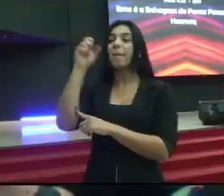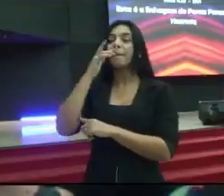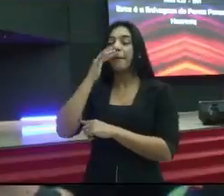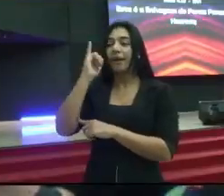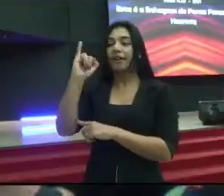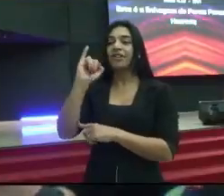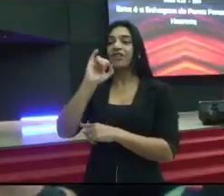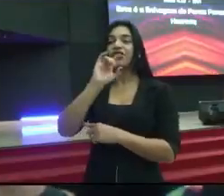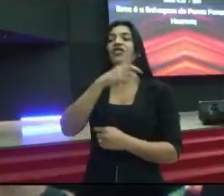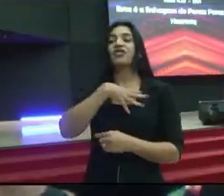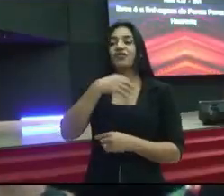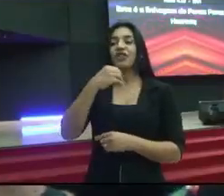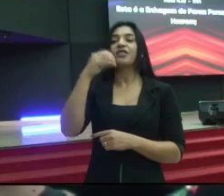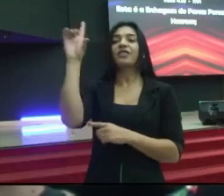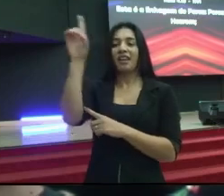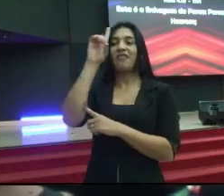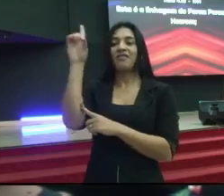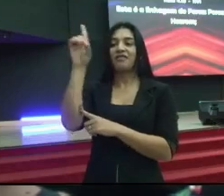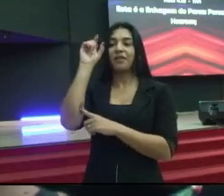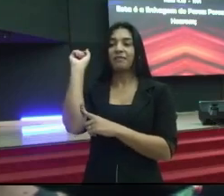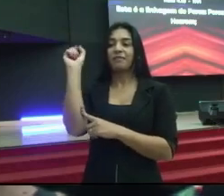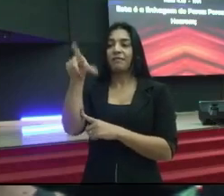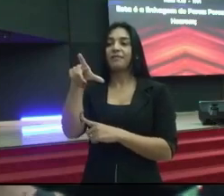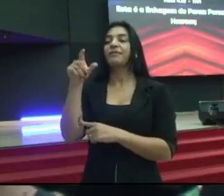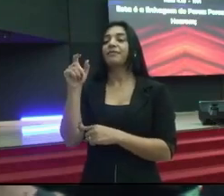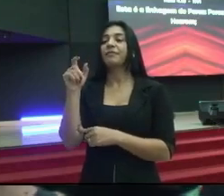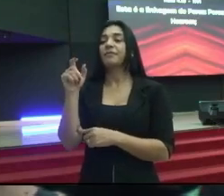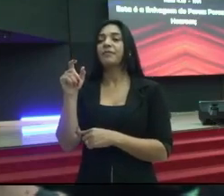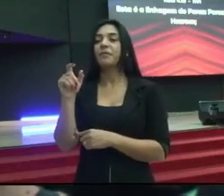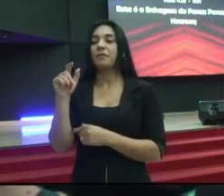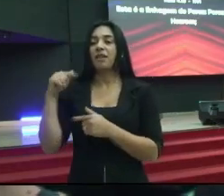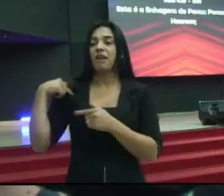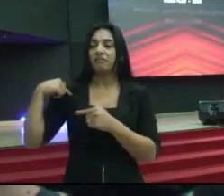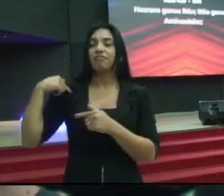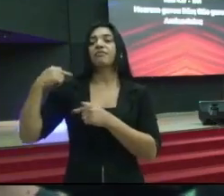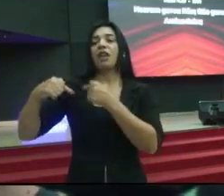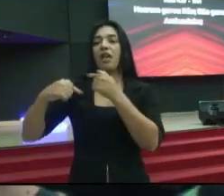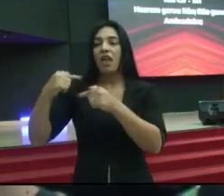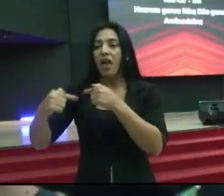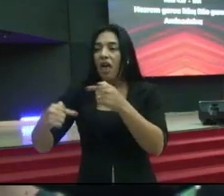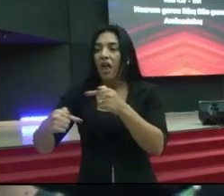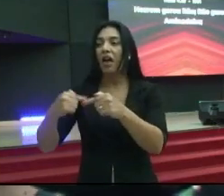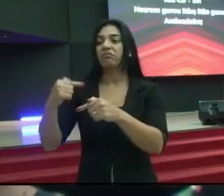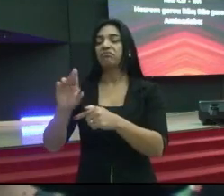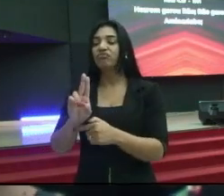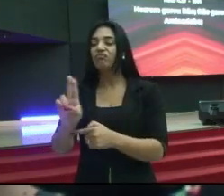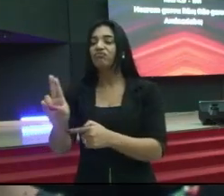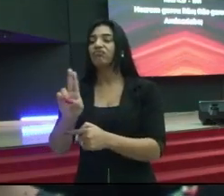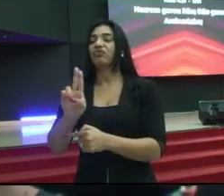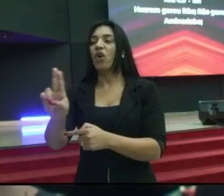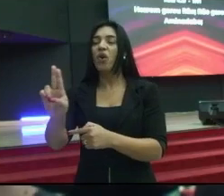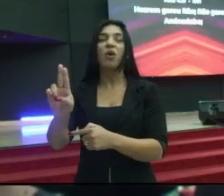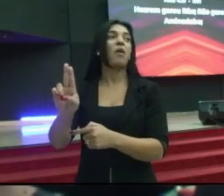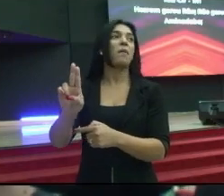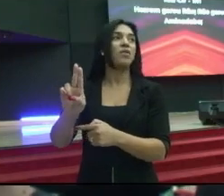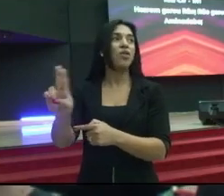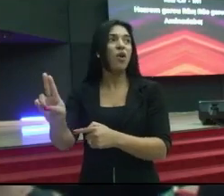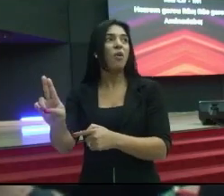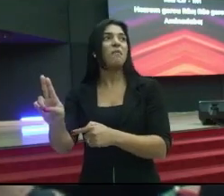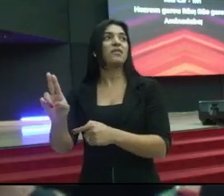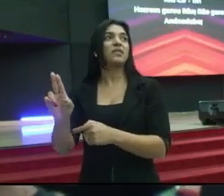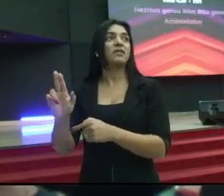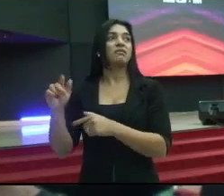desde Perez. Perez gerou Esrom, Esrom gerou Rão, Rão gerou